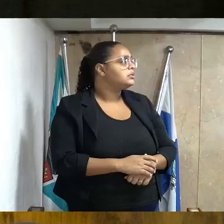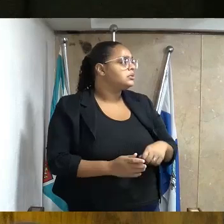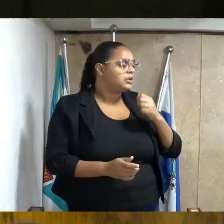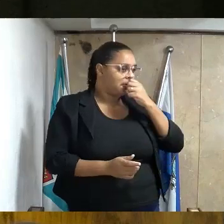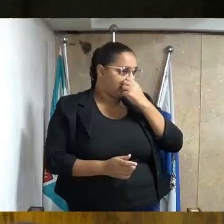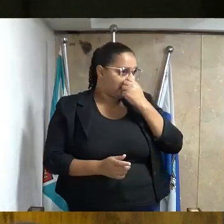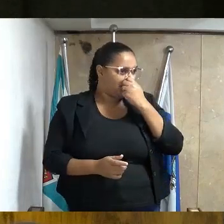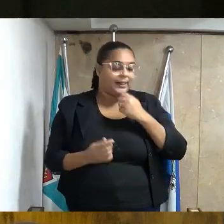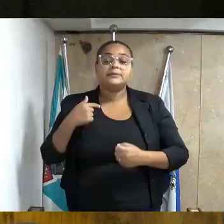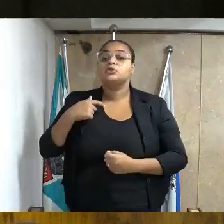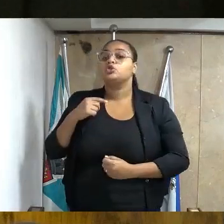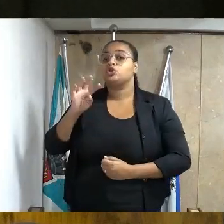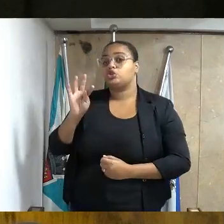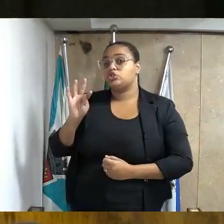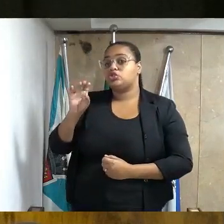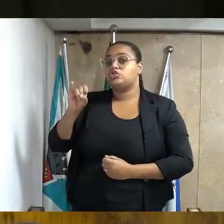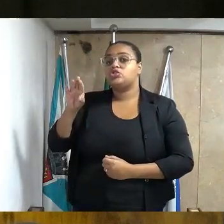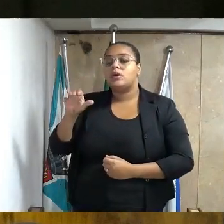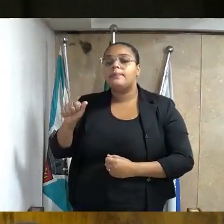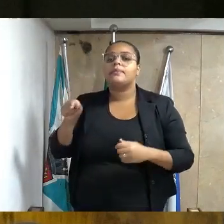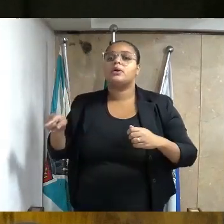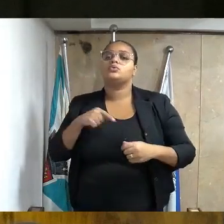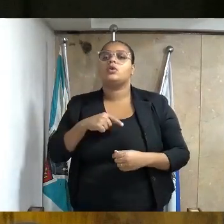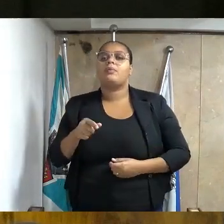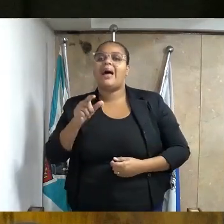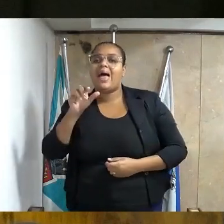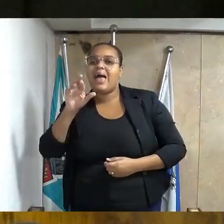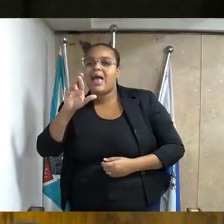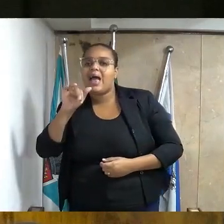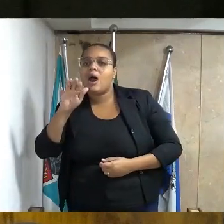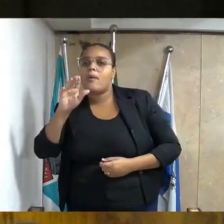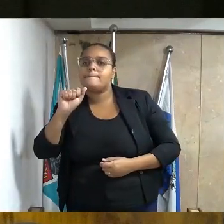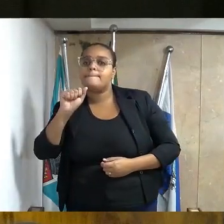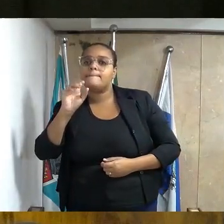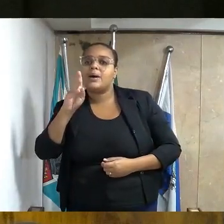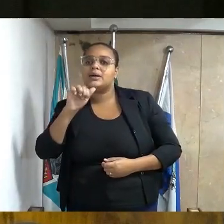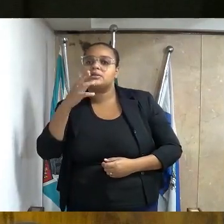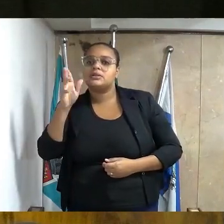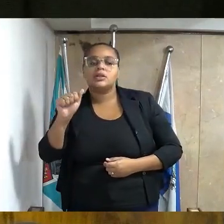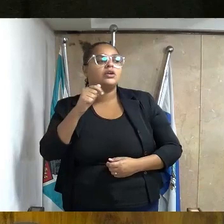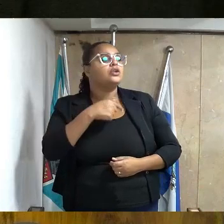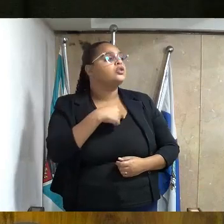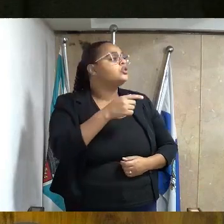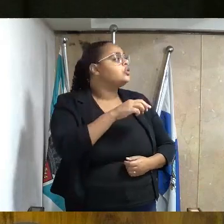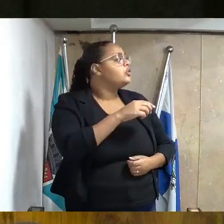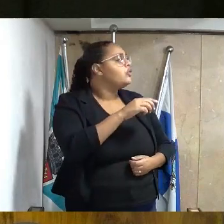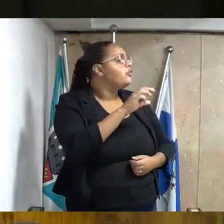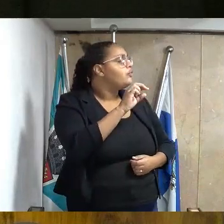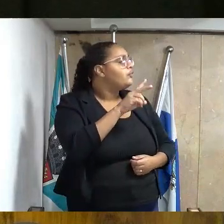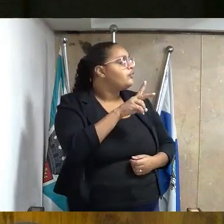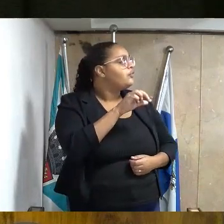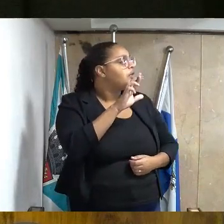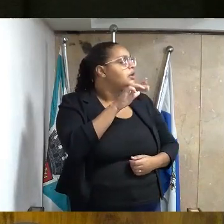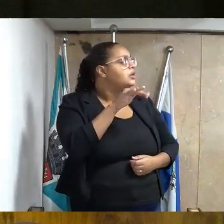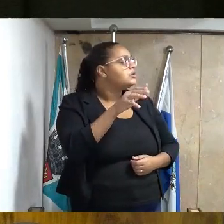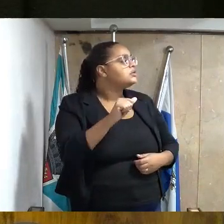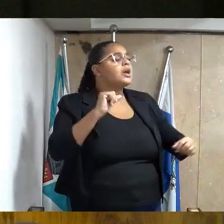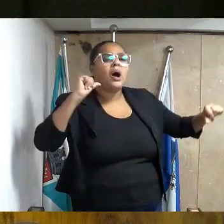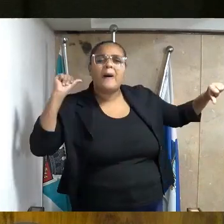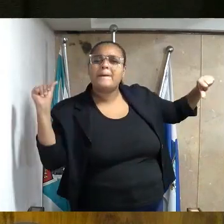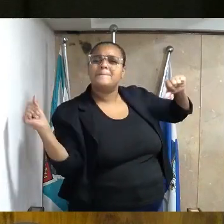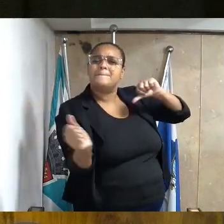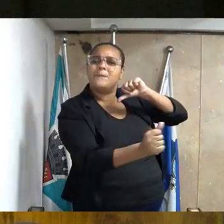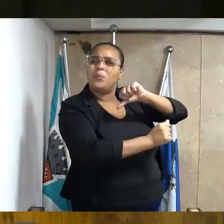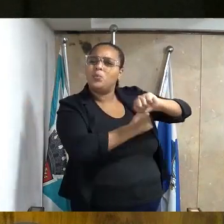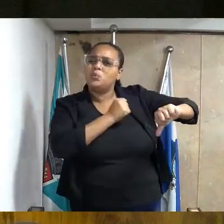do time Real Madrid conversou com Vinícius Júnior, houve uma mudança muito